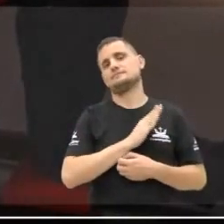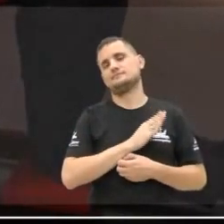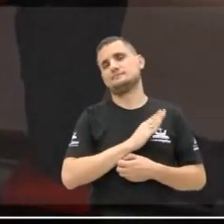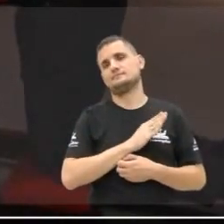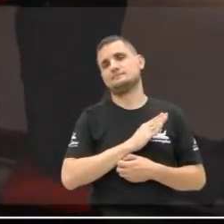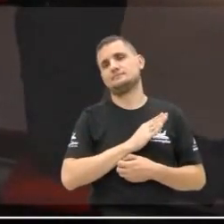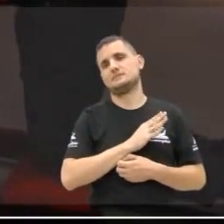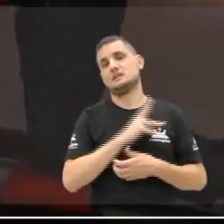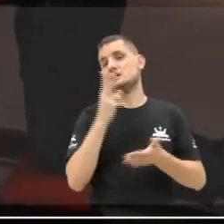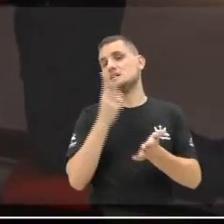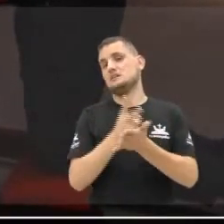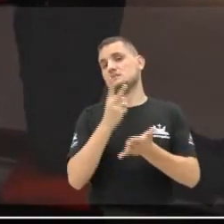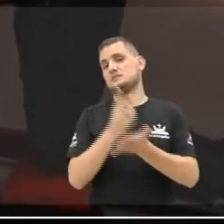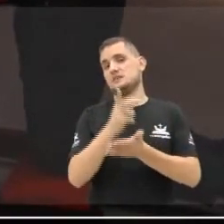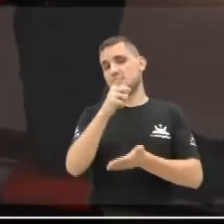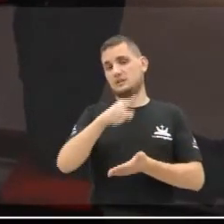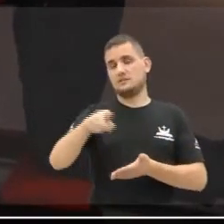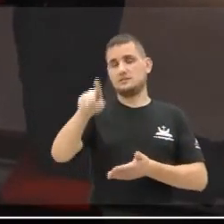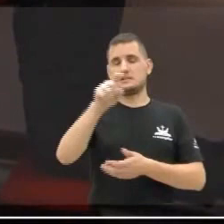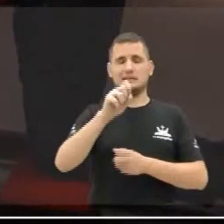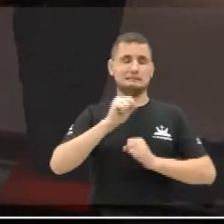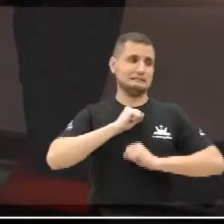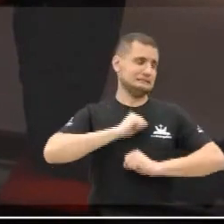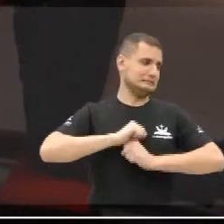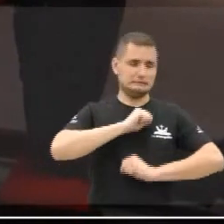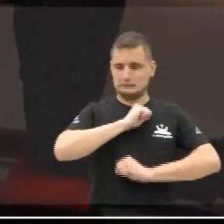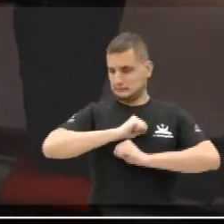Toda vez que você ficava apavorado